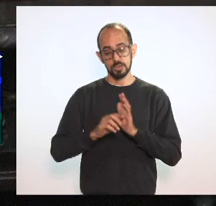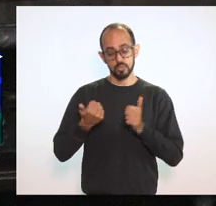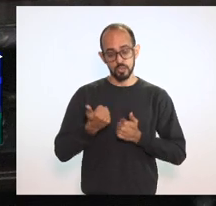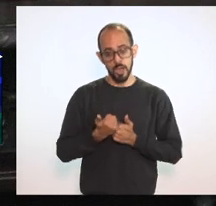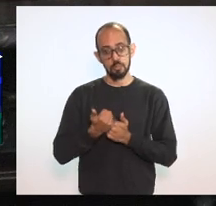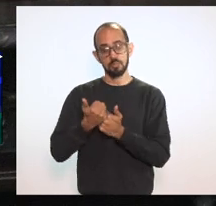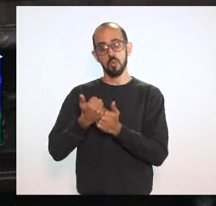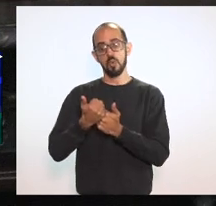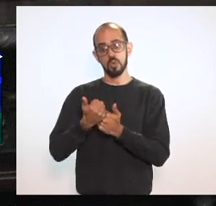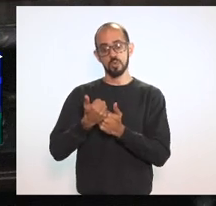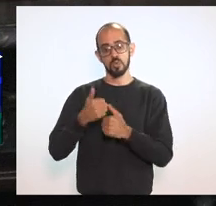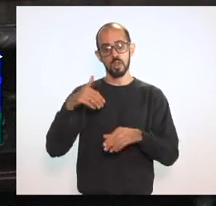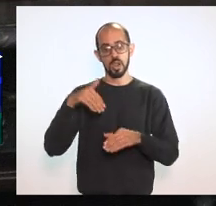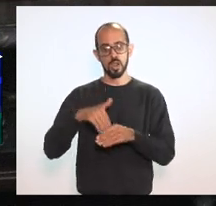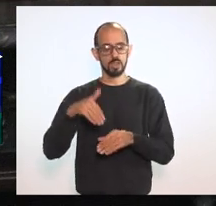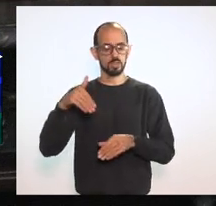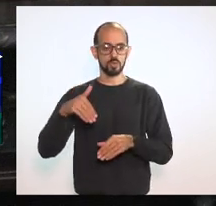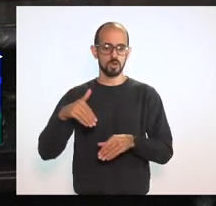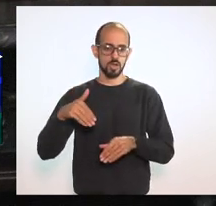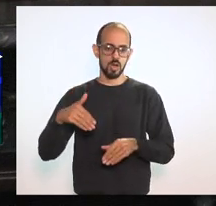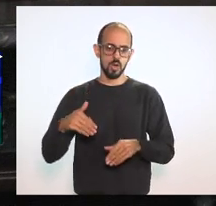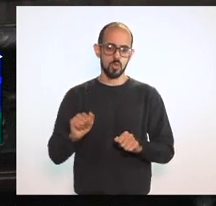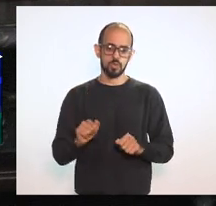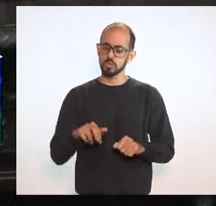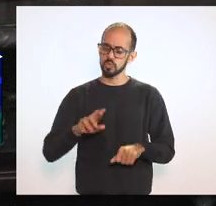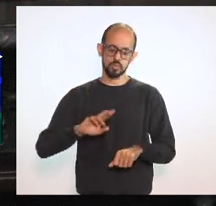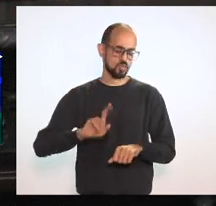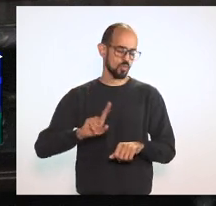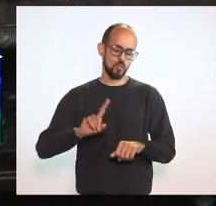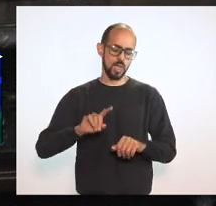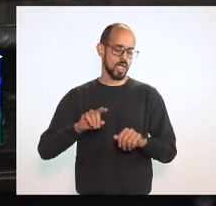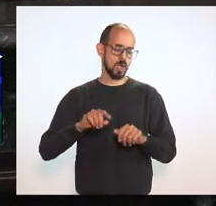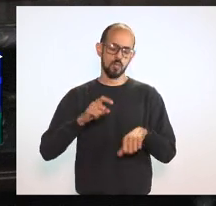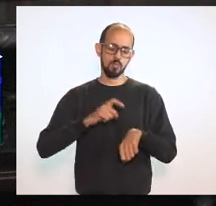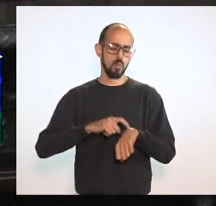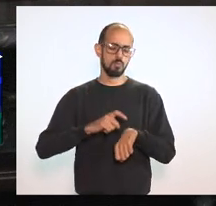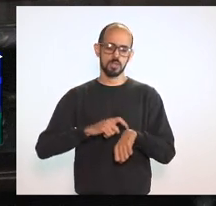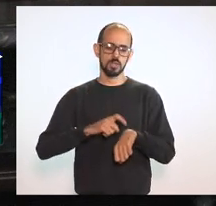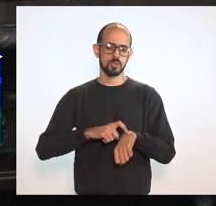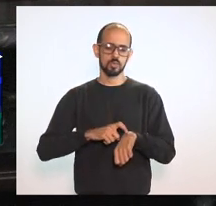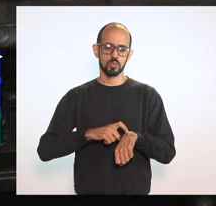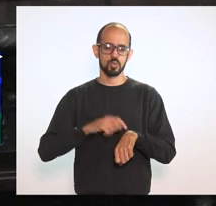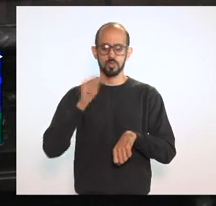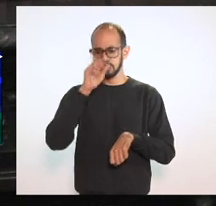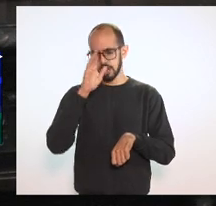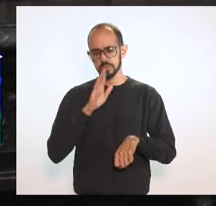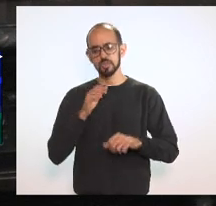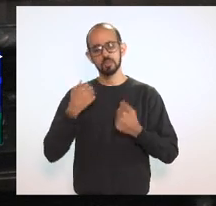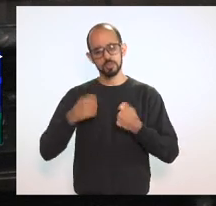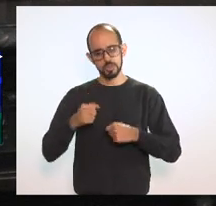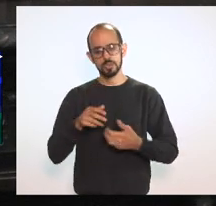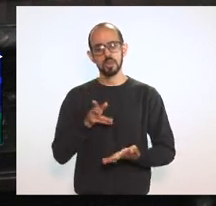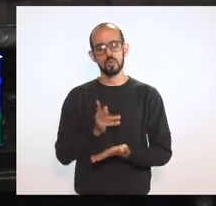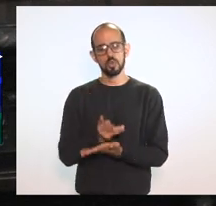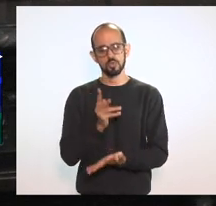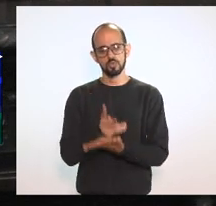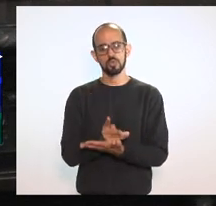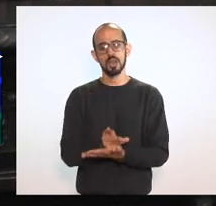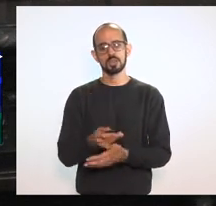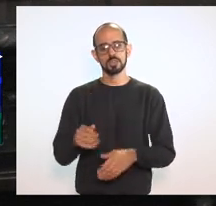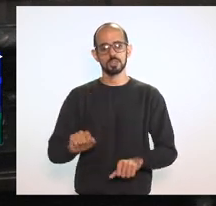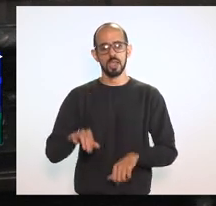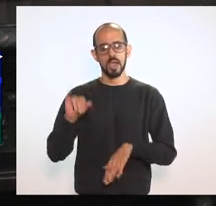eleitoral isso não está na pauta isso não está na agenda agenda evitar que o Brasil continue sendo a capital